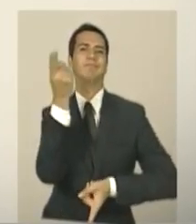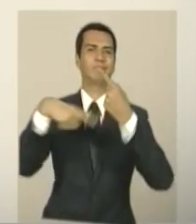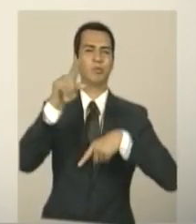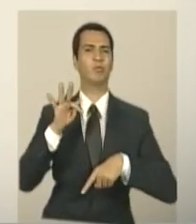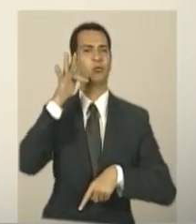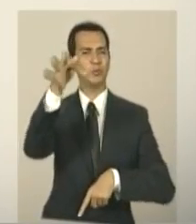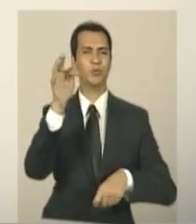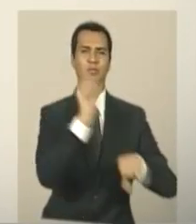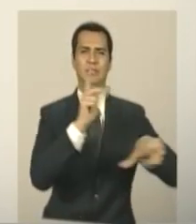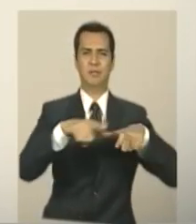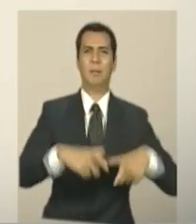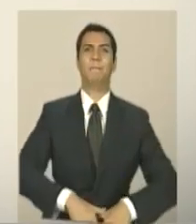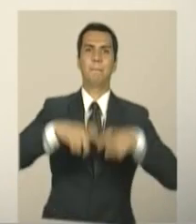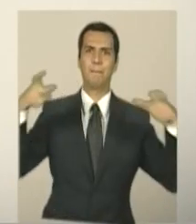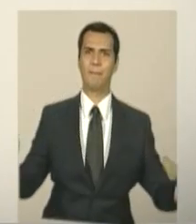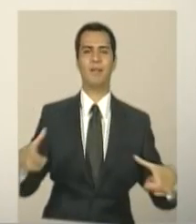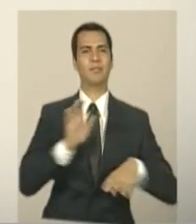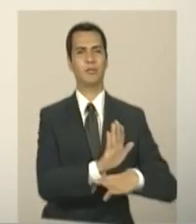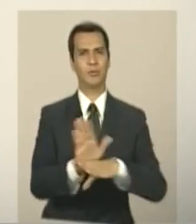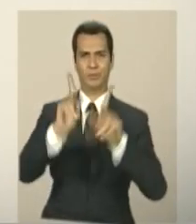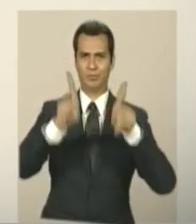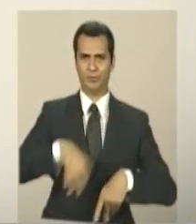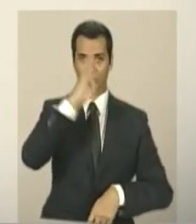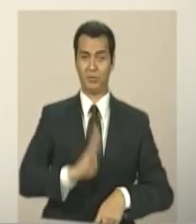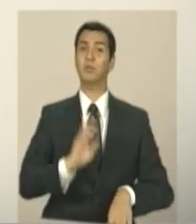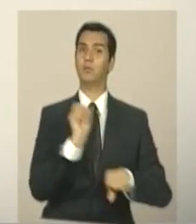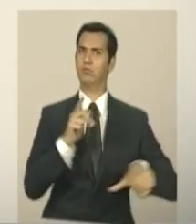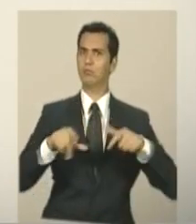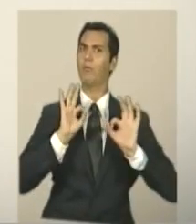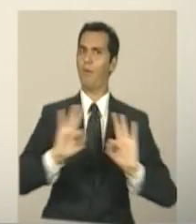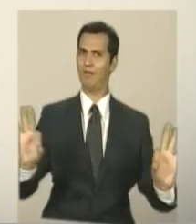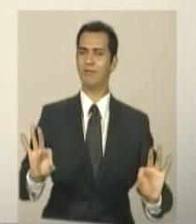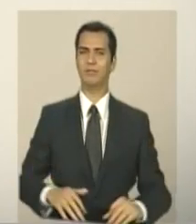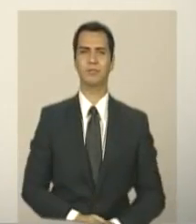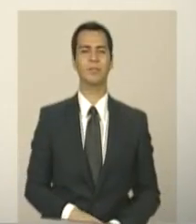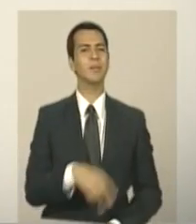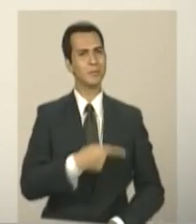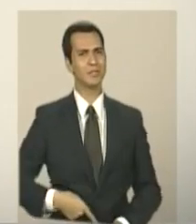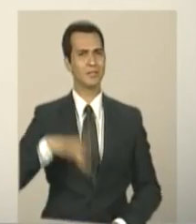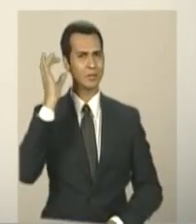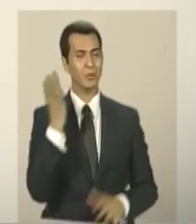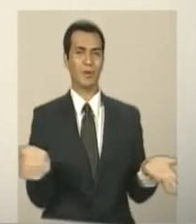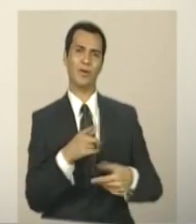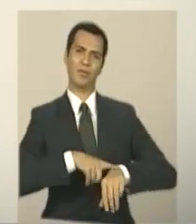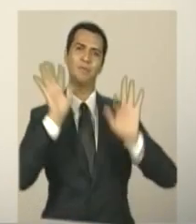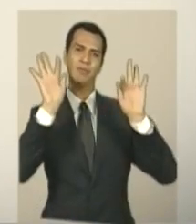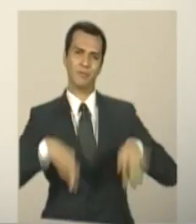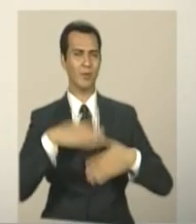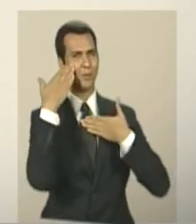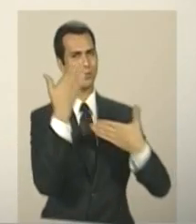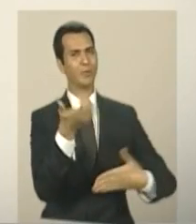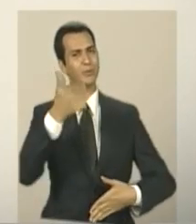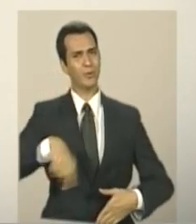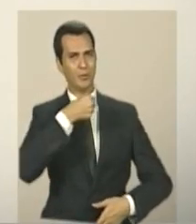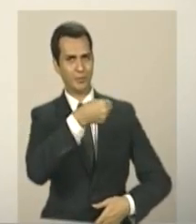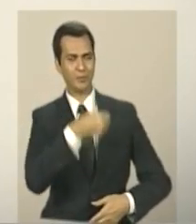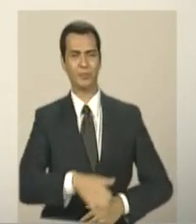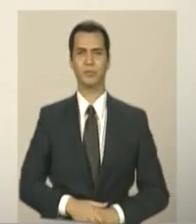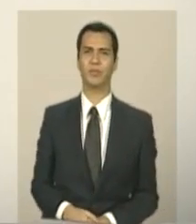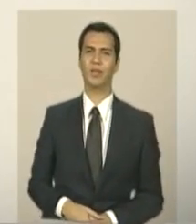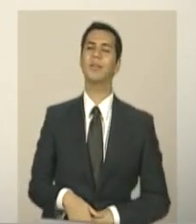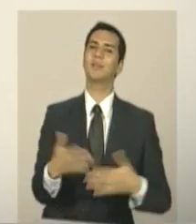gerador de emprego pro povo brasileiro e emprego de qualidade Luciano presidenta nosso tempo chegou ao fim obrigado por mais esse café